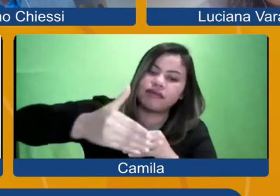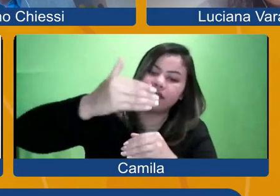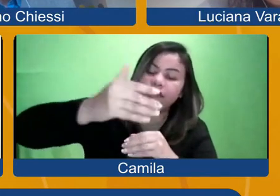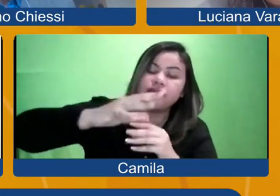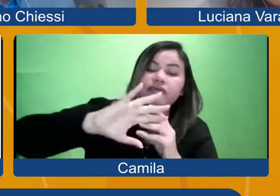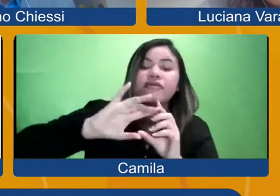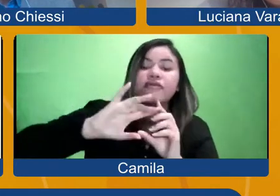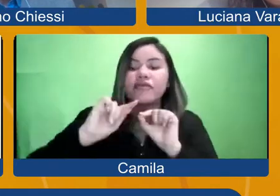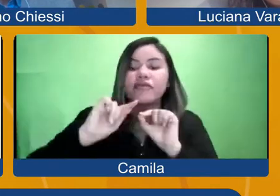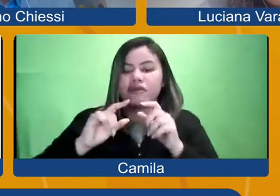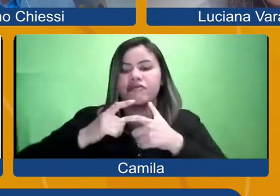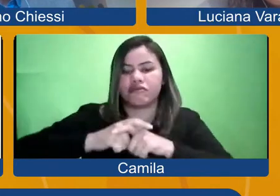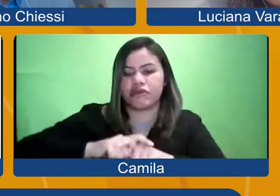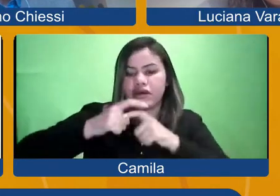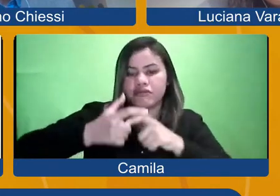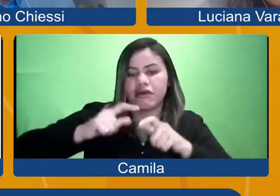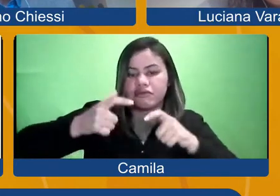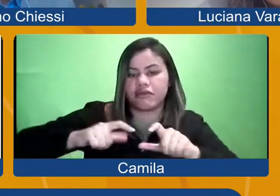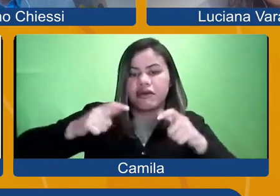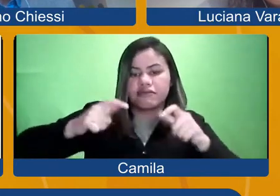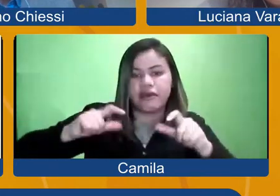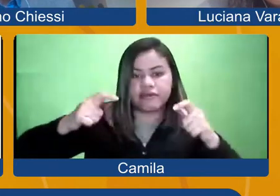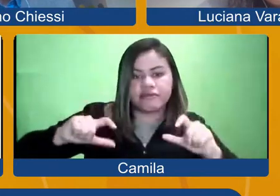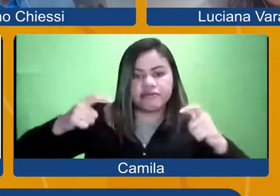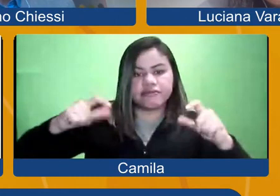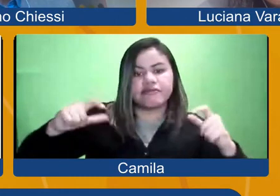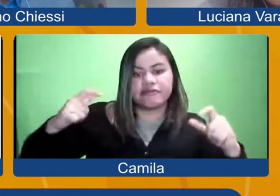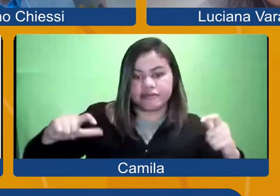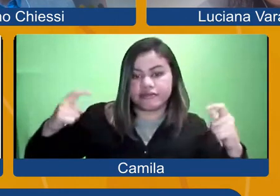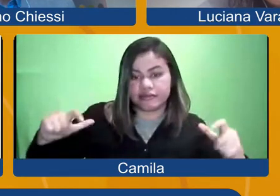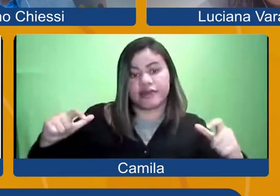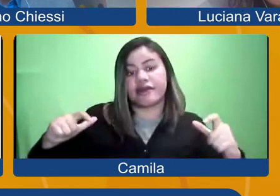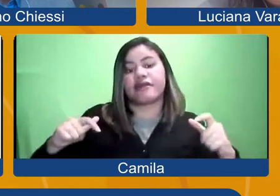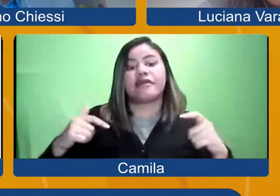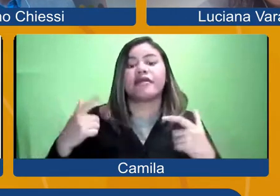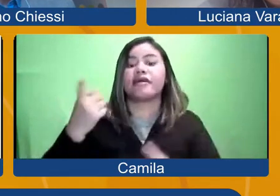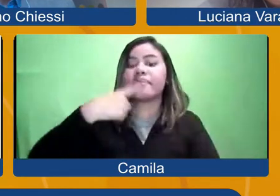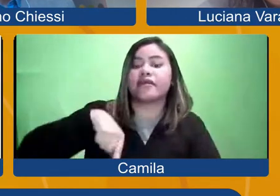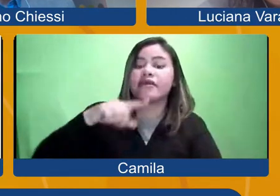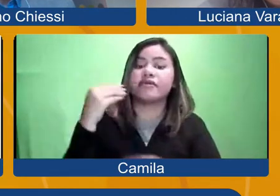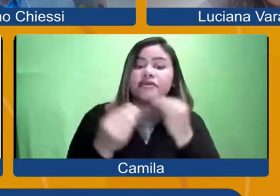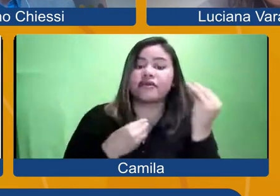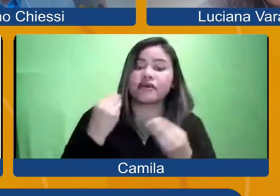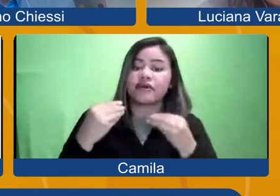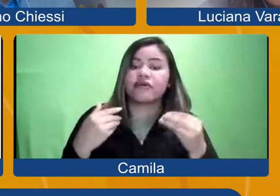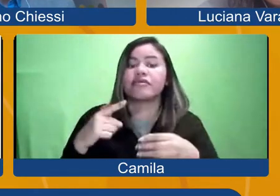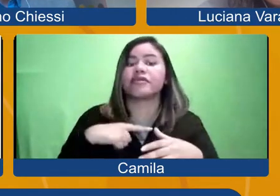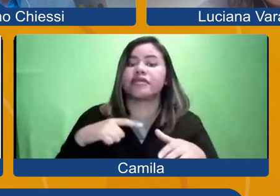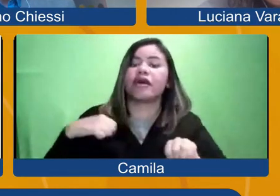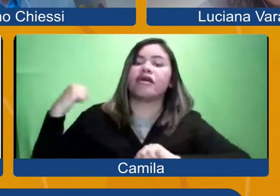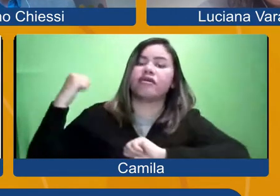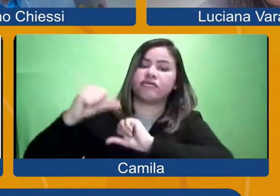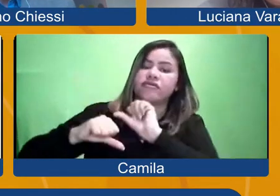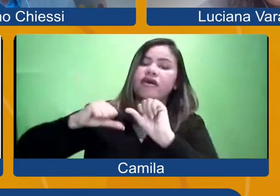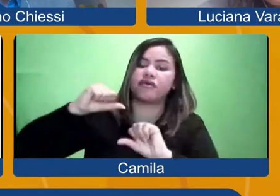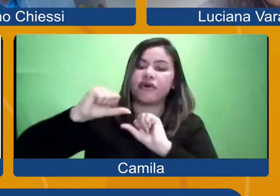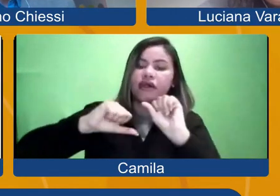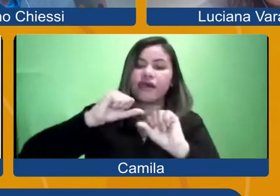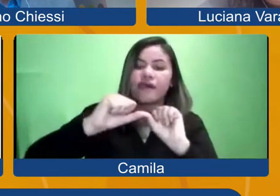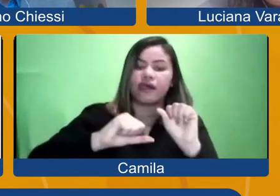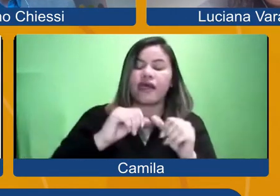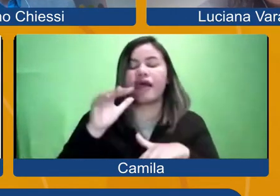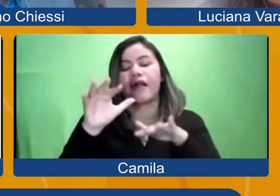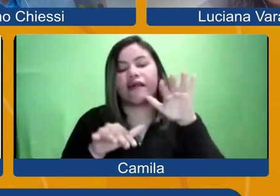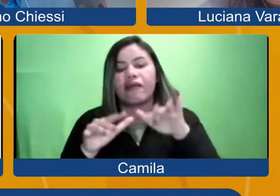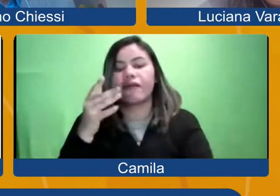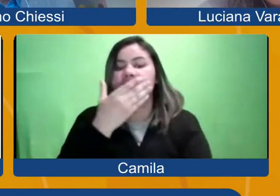com gradações, e então a gente está num processo de transição, né, talvez, como o